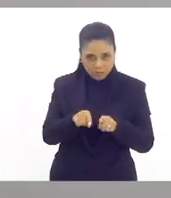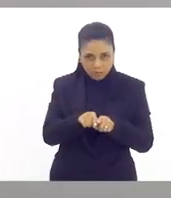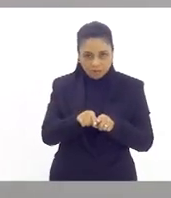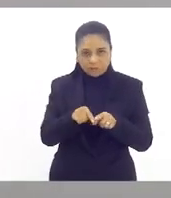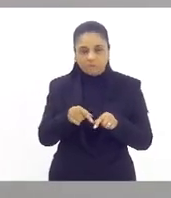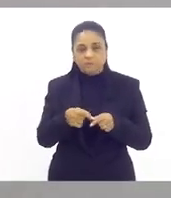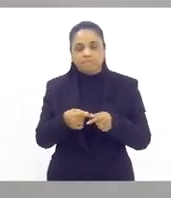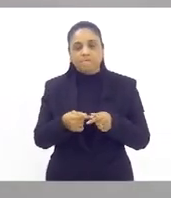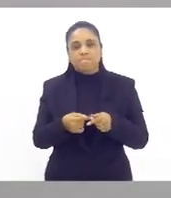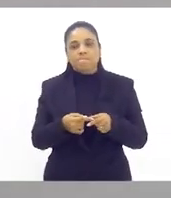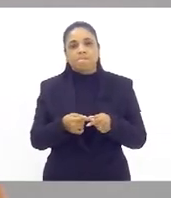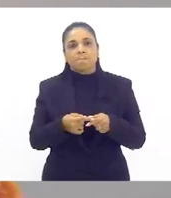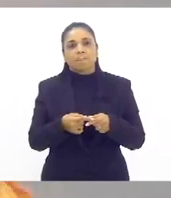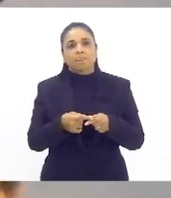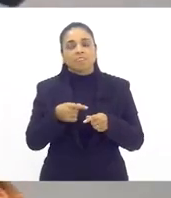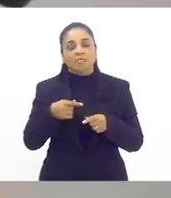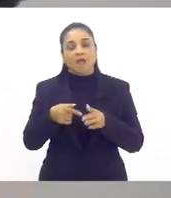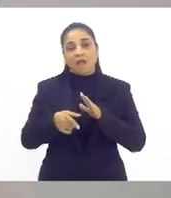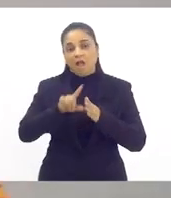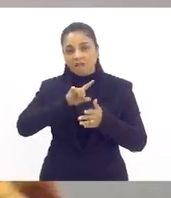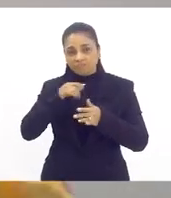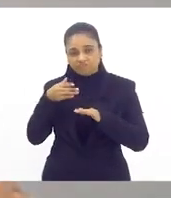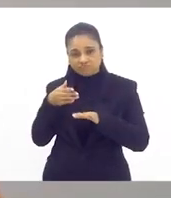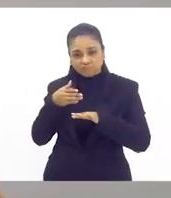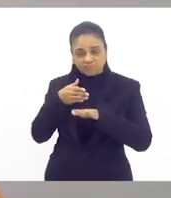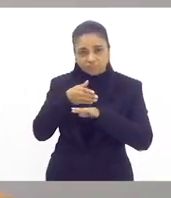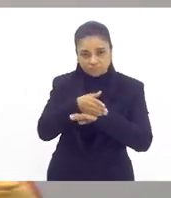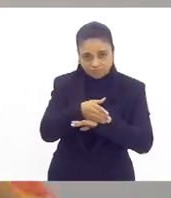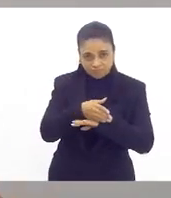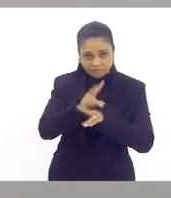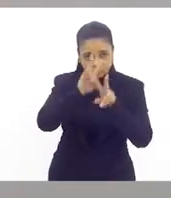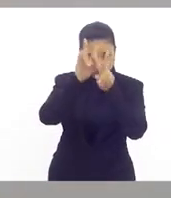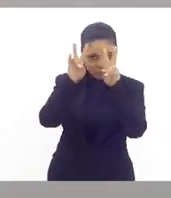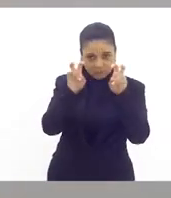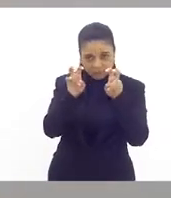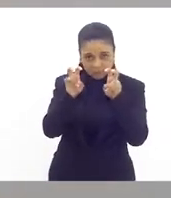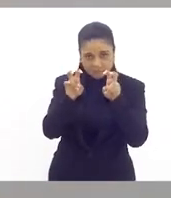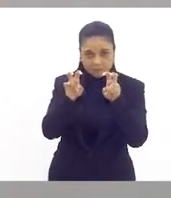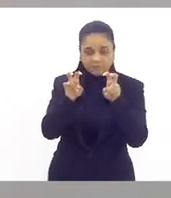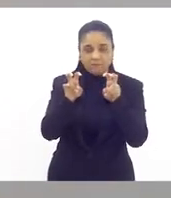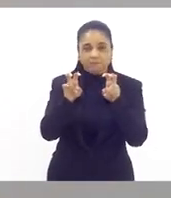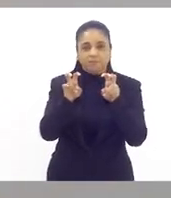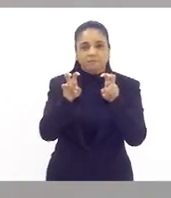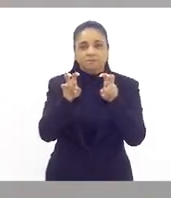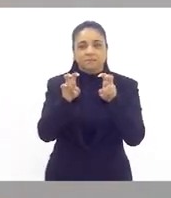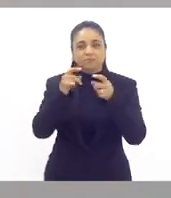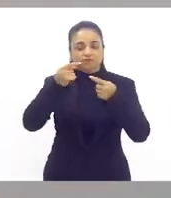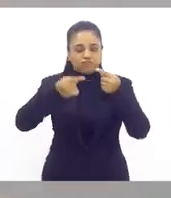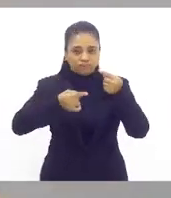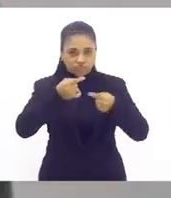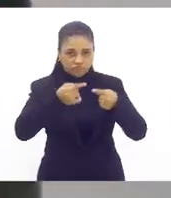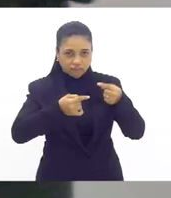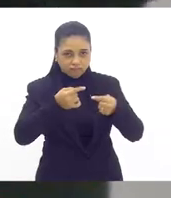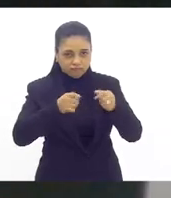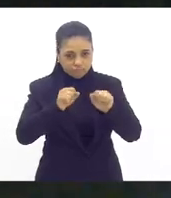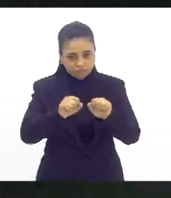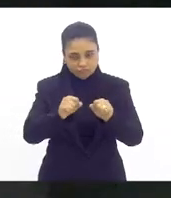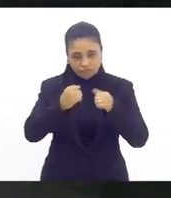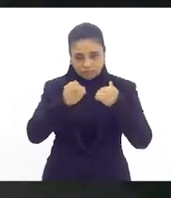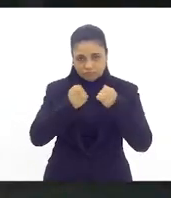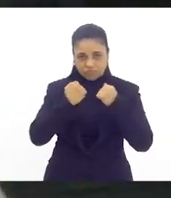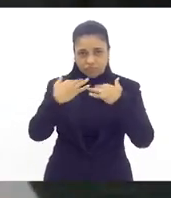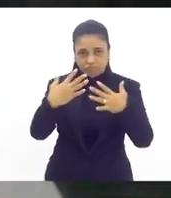antes da gente entrar exatamente né do que é o grande tema dessa dessa audiência fazer também